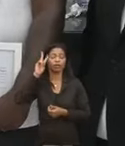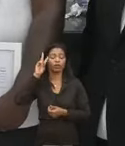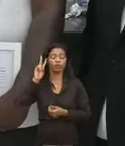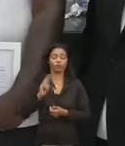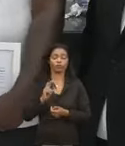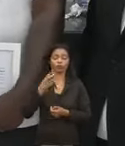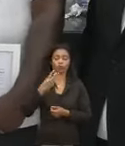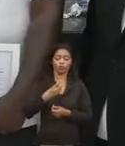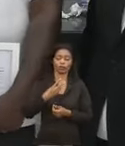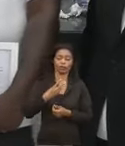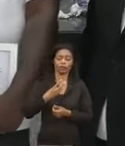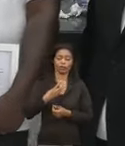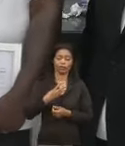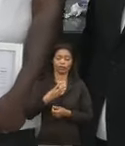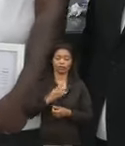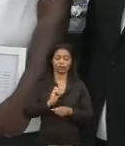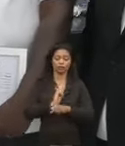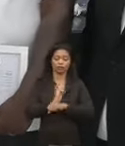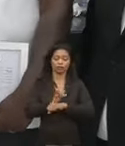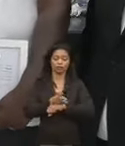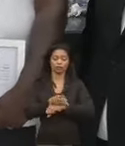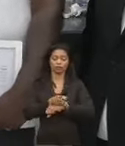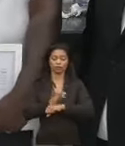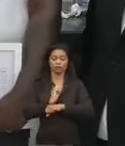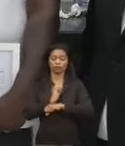3 horas da manhã eu ainda estava acordada,